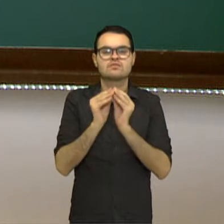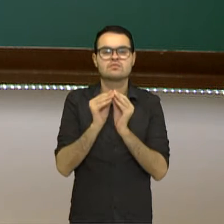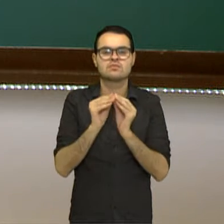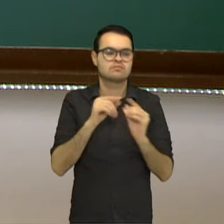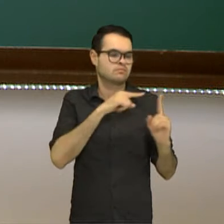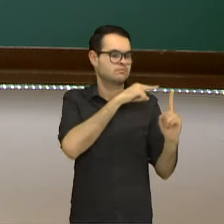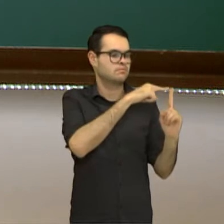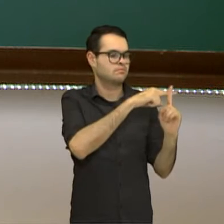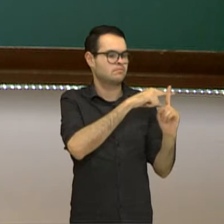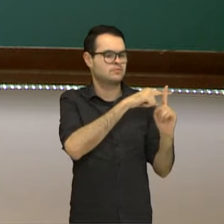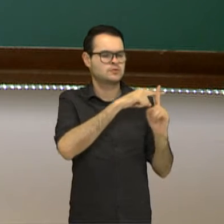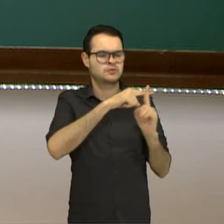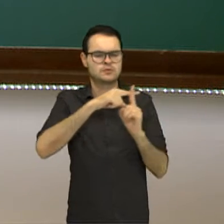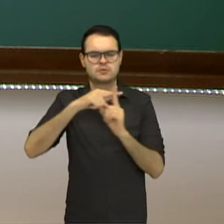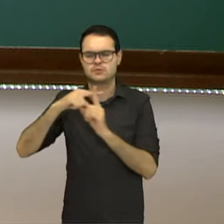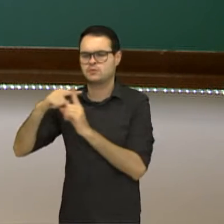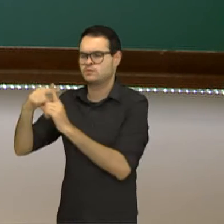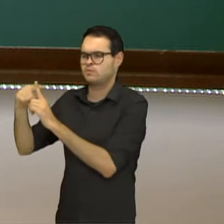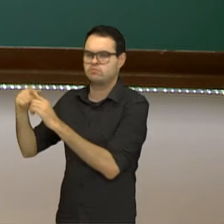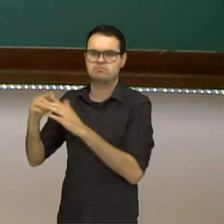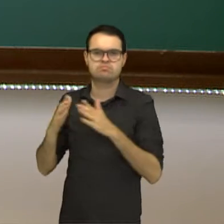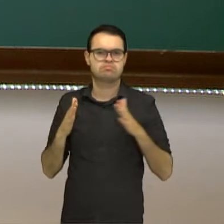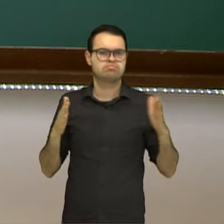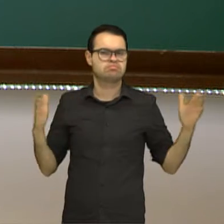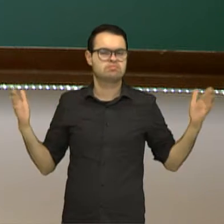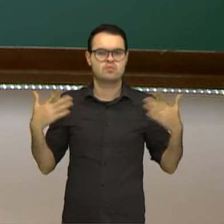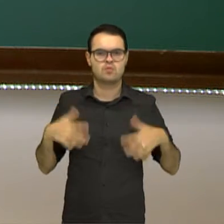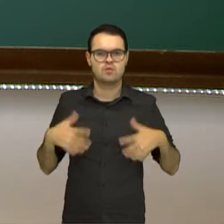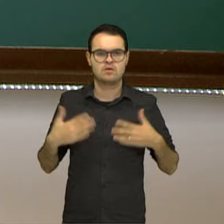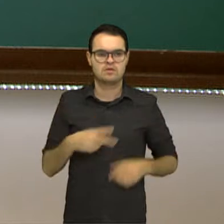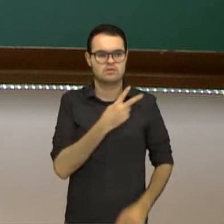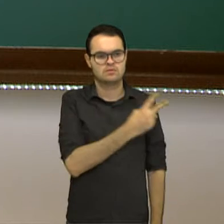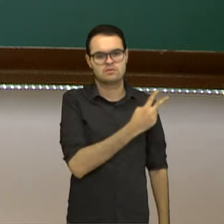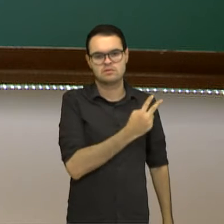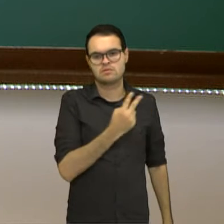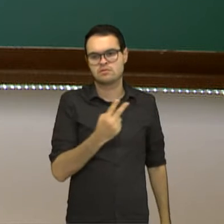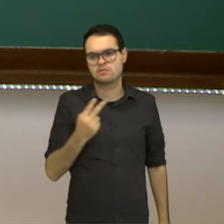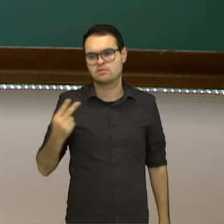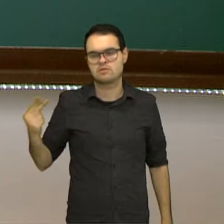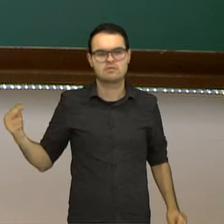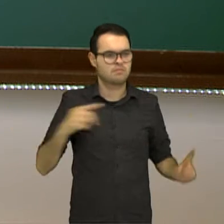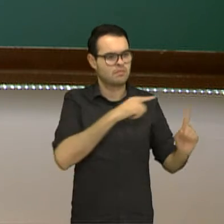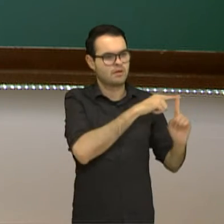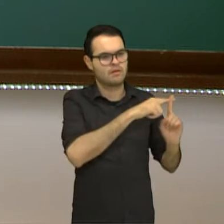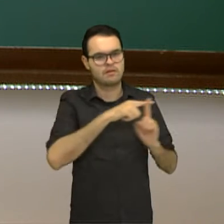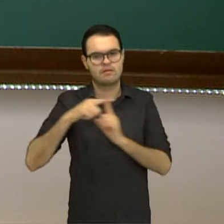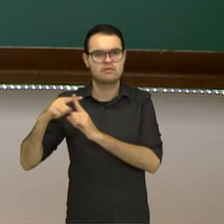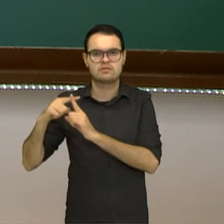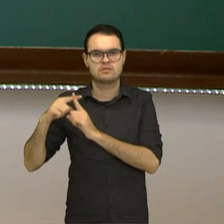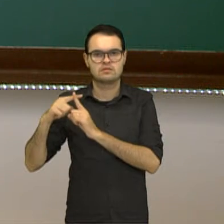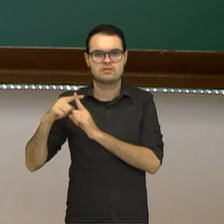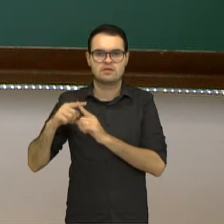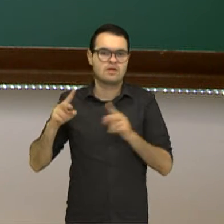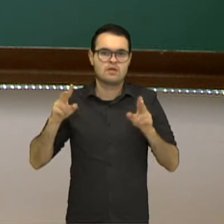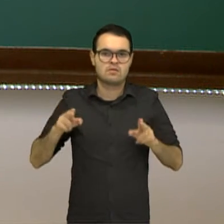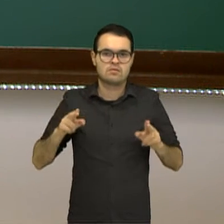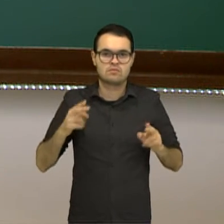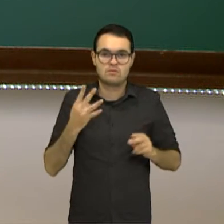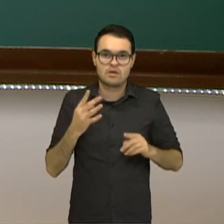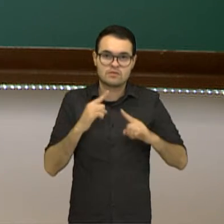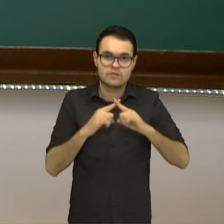escrever uma soma de parcelas iguais. Por exemplo, se eu falar 2 mais 2 mais 2 mais 2, é a mesma coisa que eu falasse 4 vezes